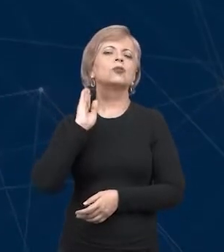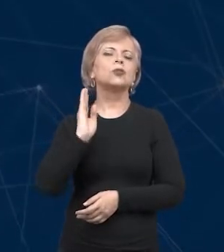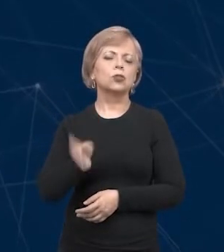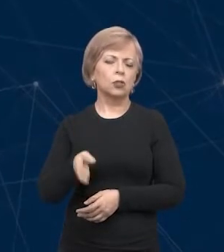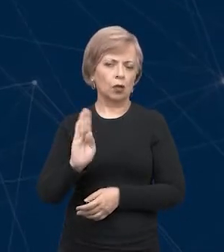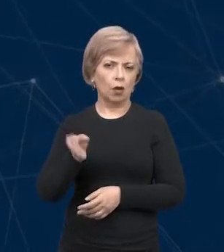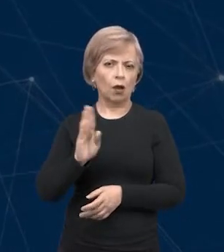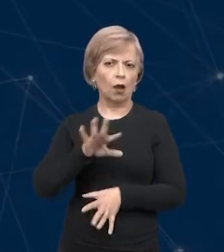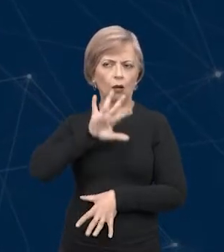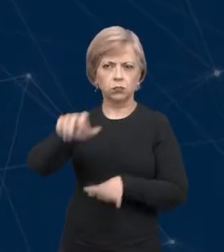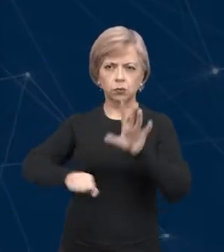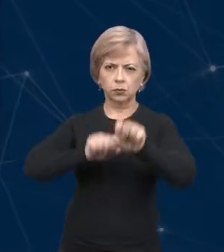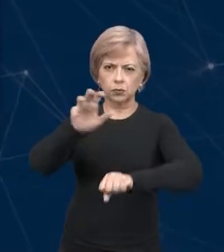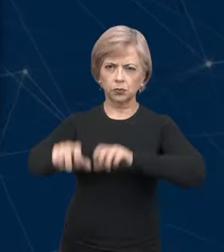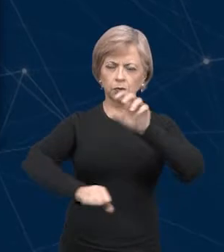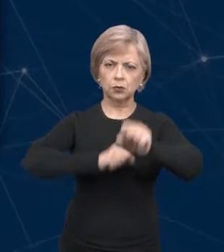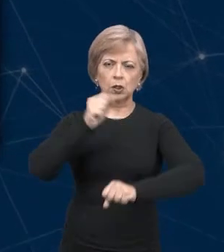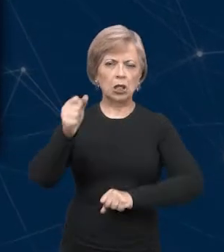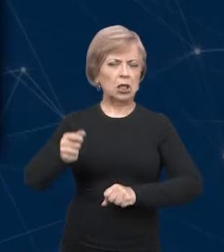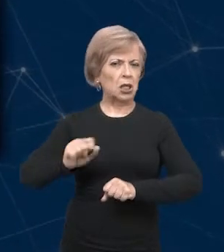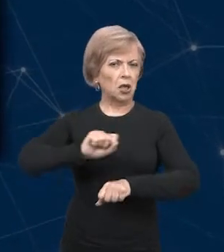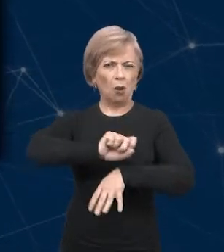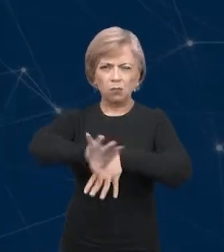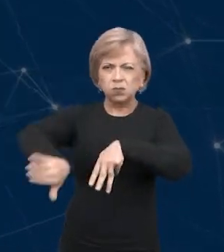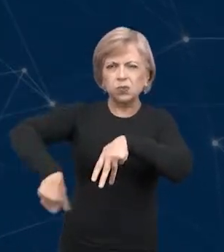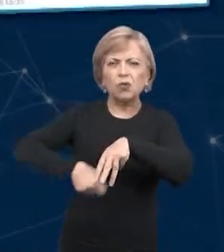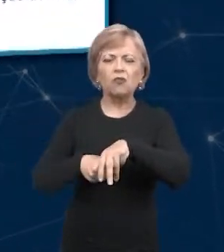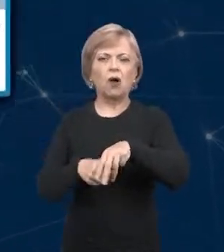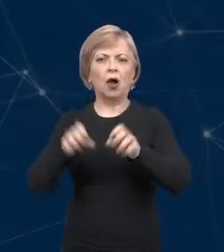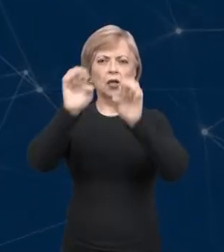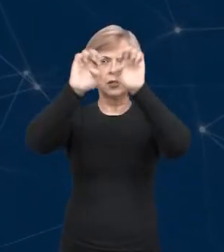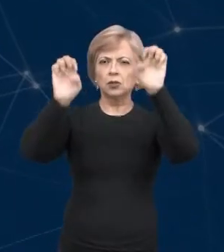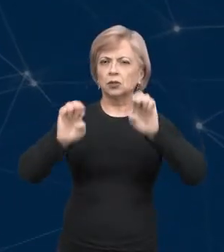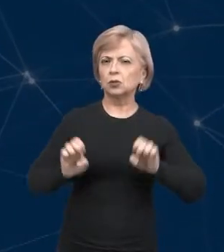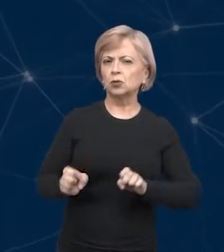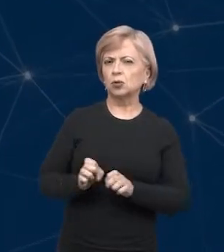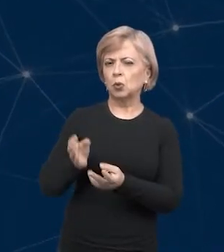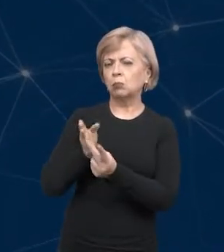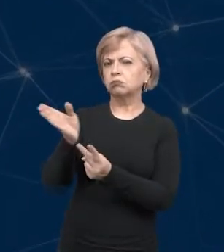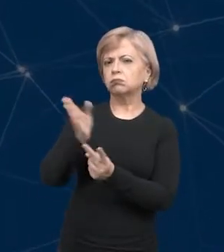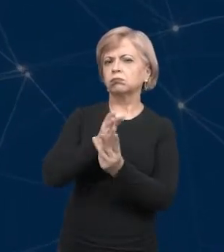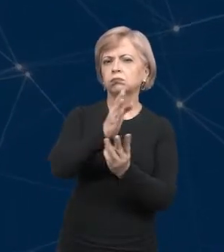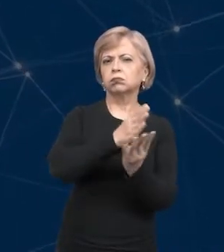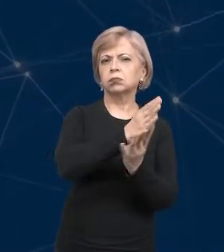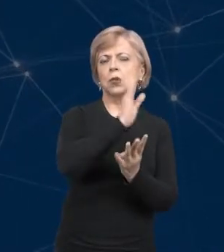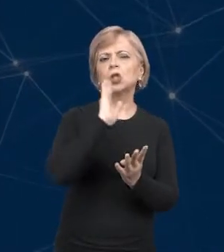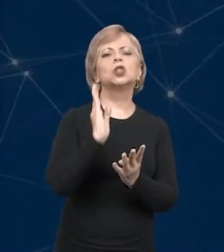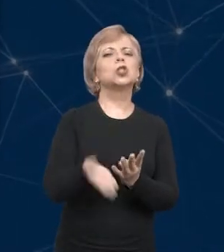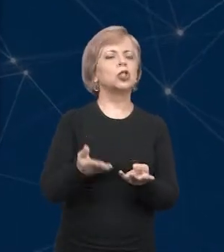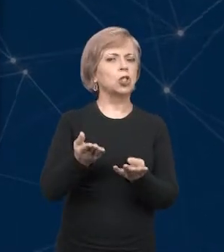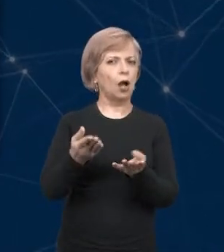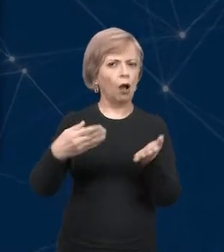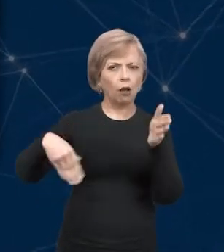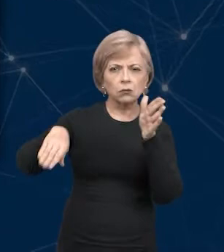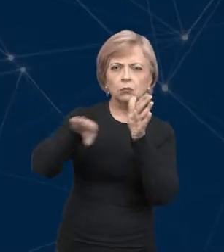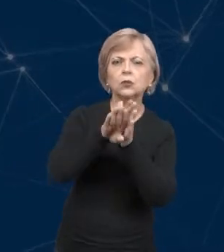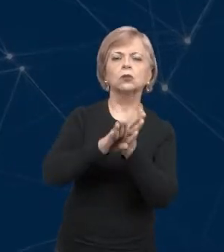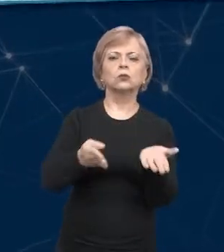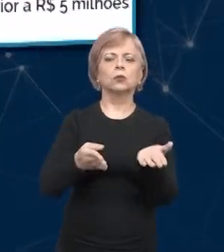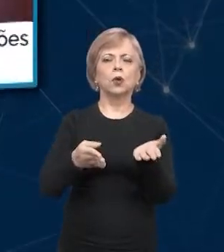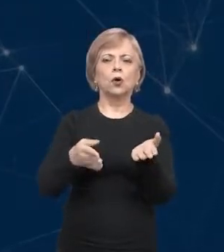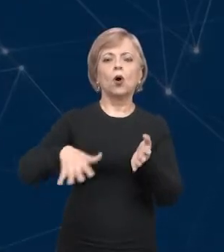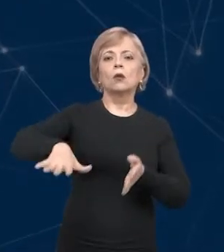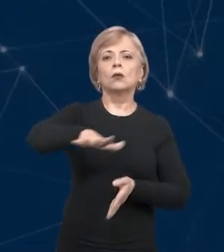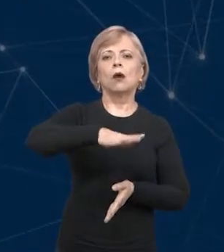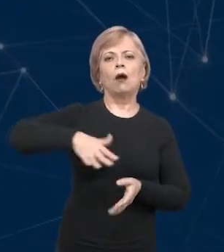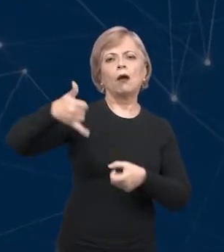dessas denúncias. Grandes fraudes estruturadas em diversos ramos já foram desbaratadas nos setores de combustível, setor